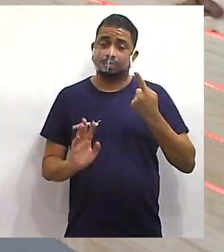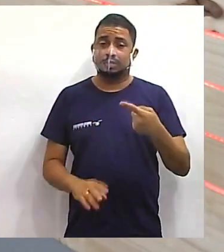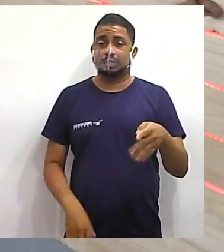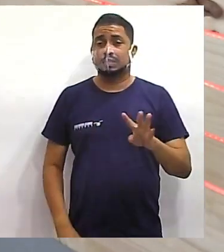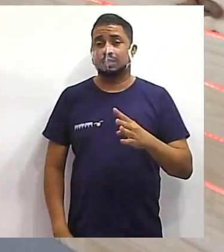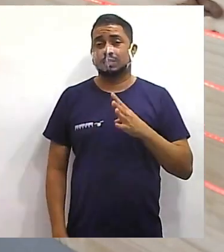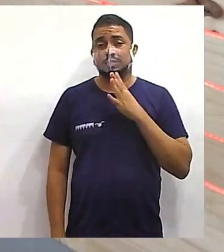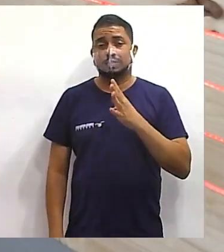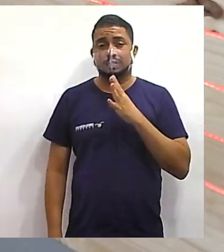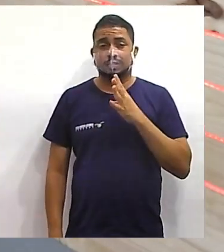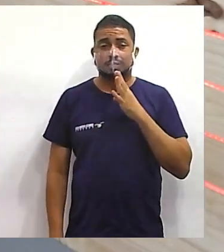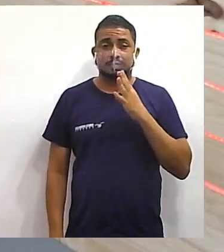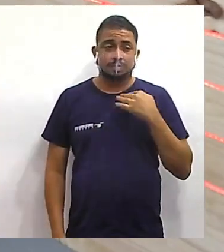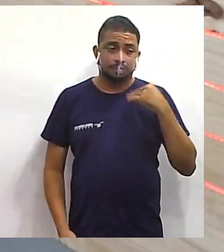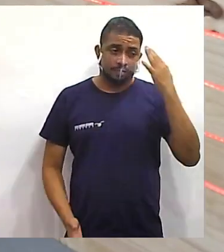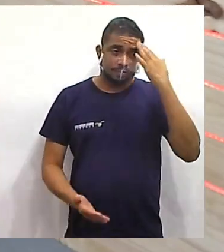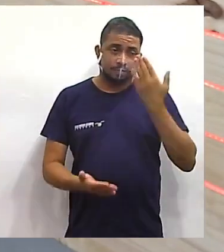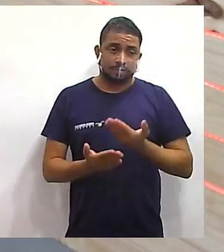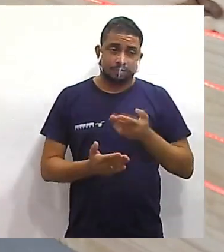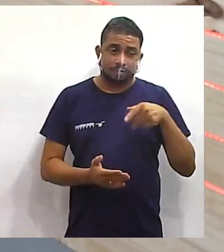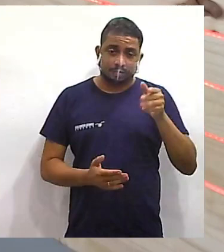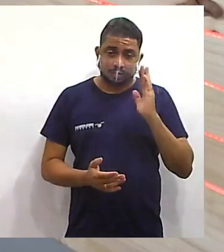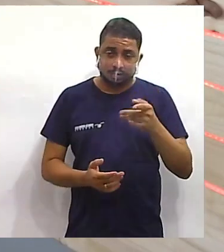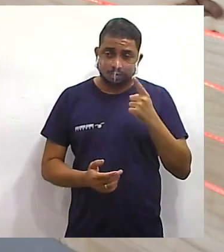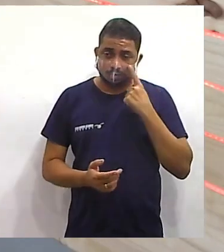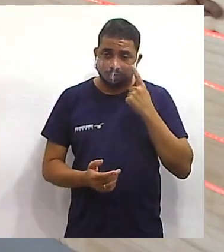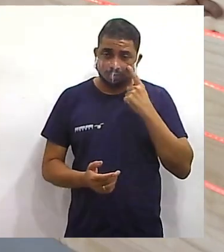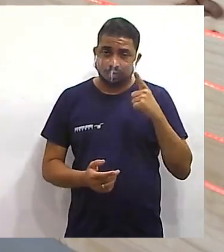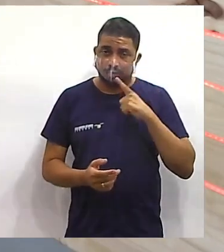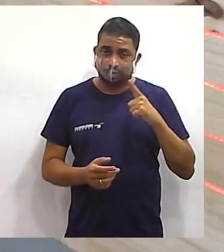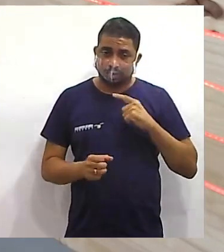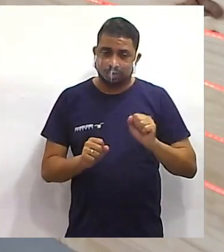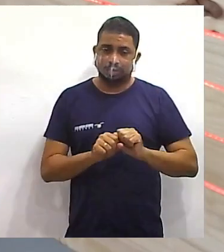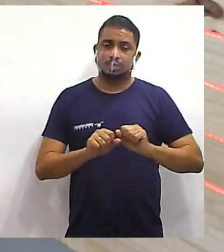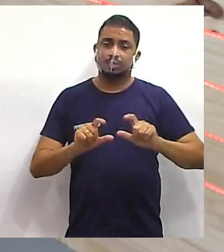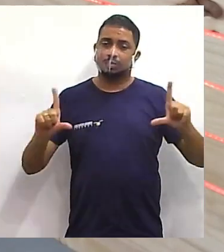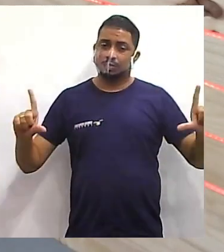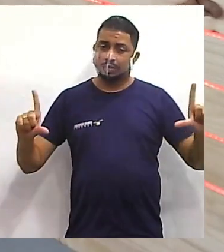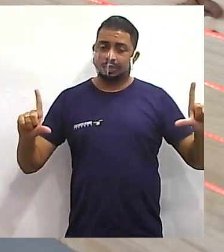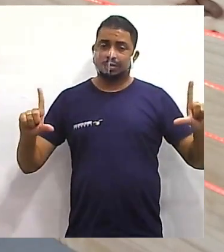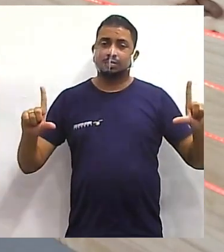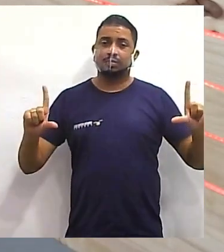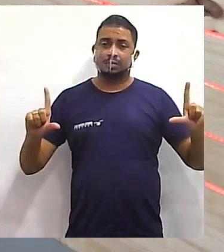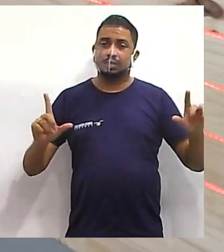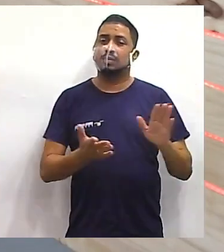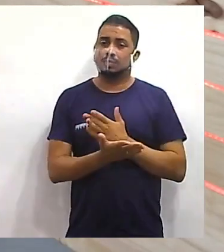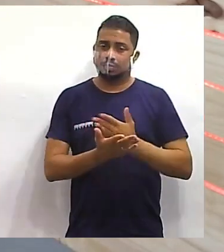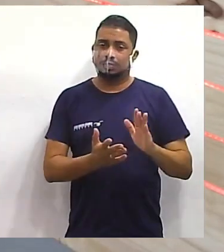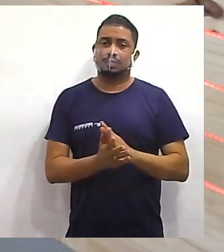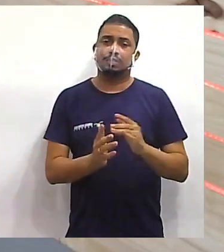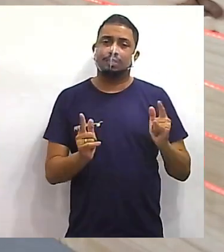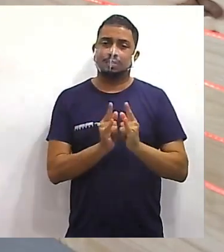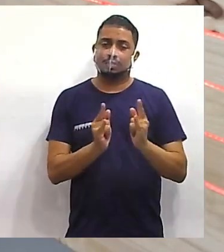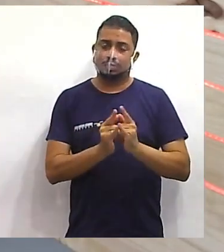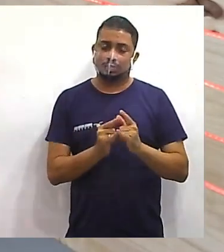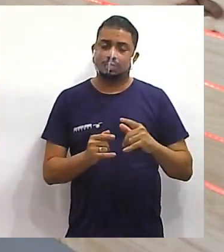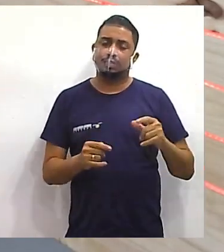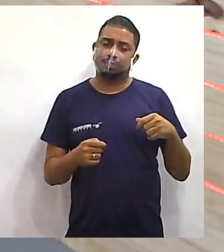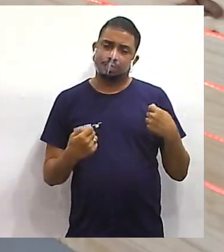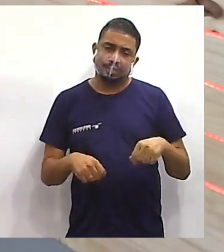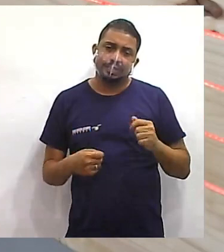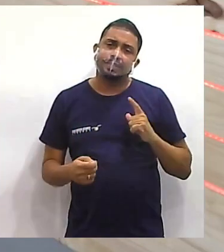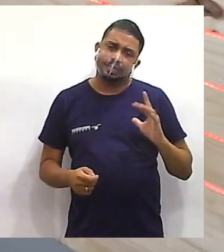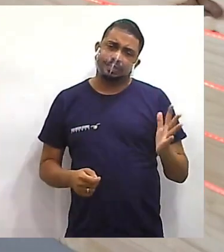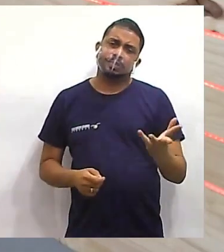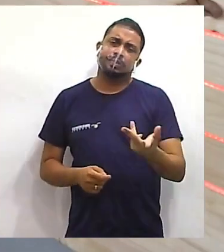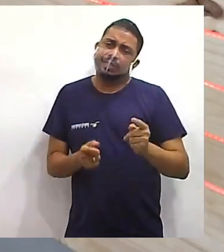conhecem, acredito que vocês já viram que a gente tem um mural, né, em algumas instituições. Isso. A gente deveria ter em todas, mas algumas